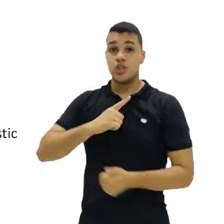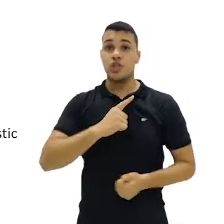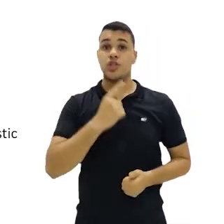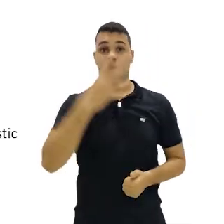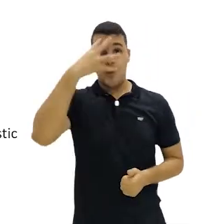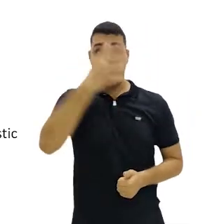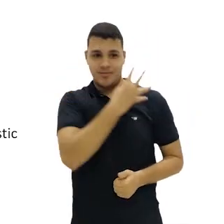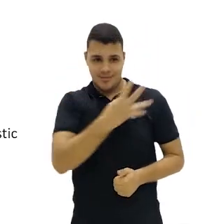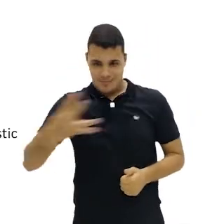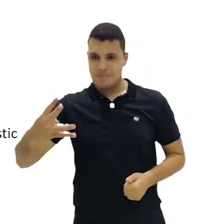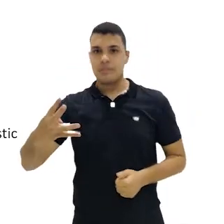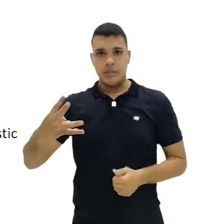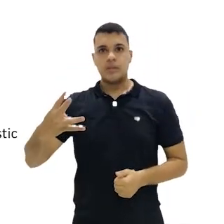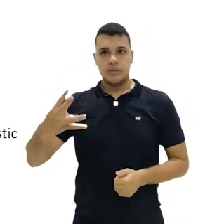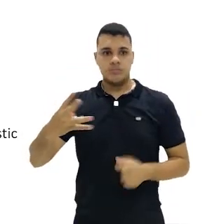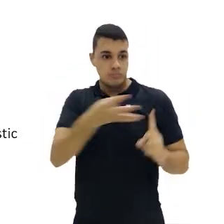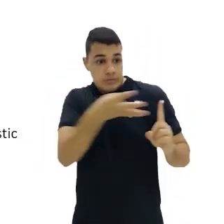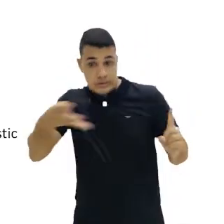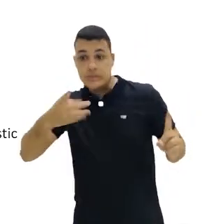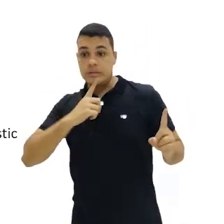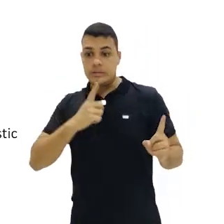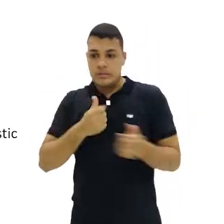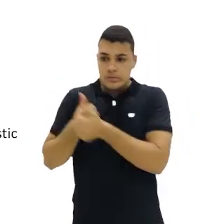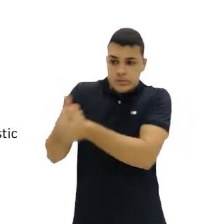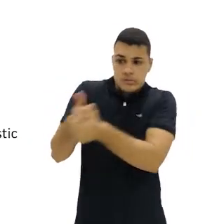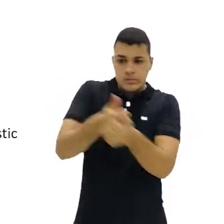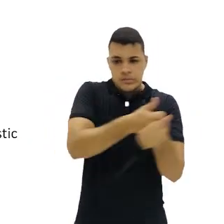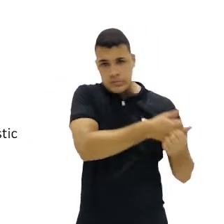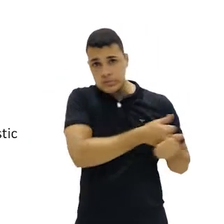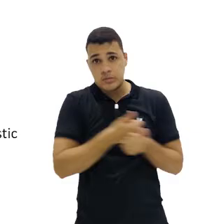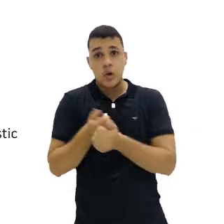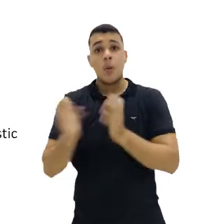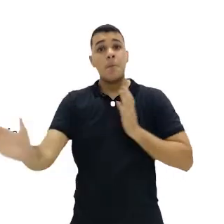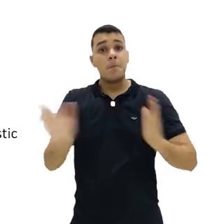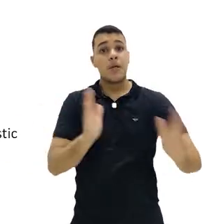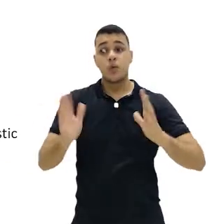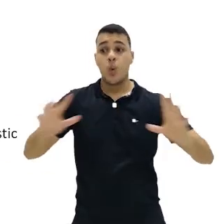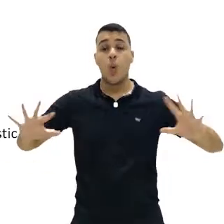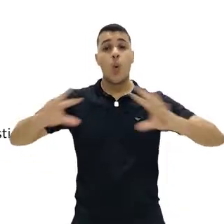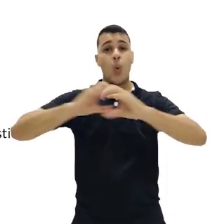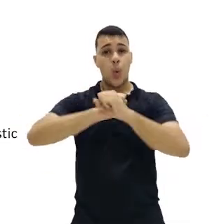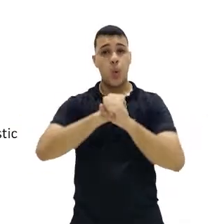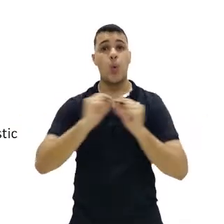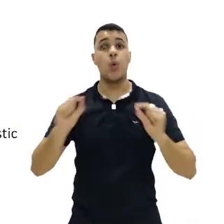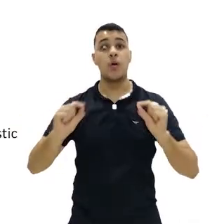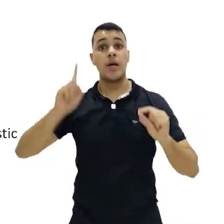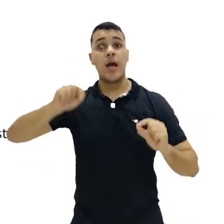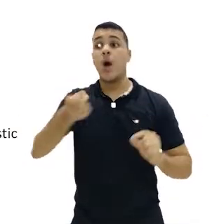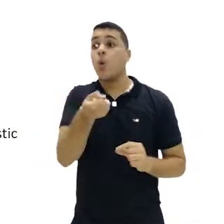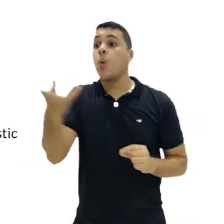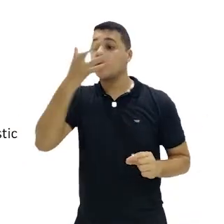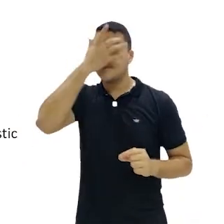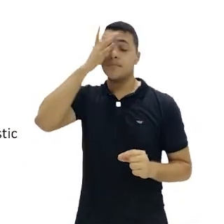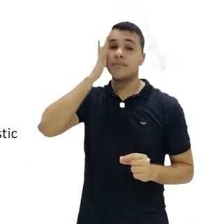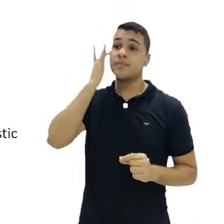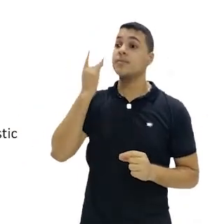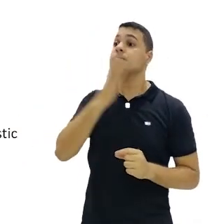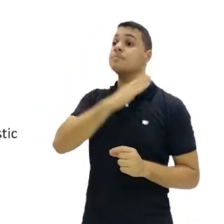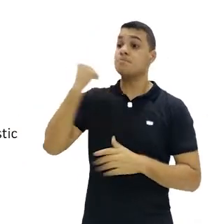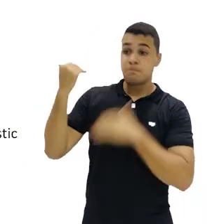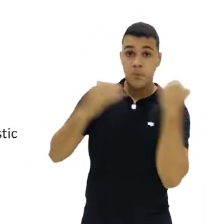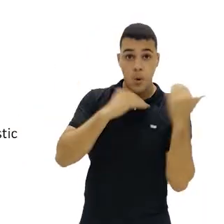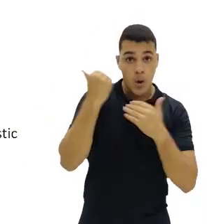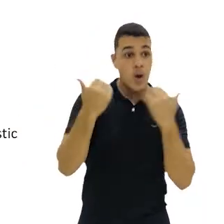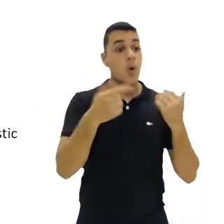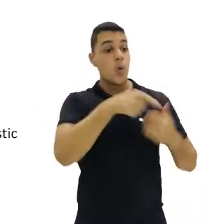se contabilizou os óbitos acontecidos tanto no grupo de expostos, que eram os hipertensos, quanto no grupo de não